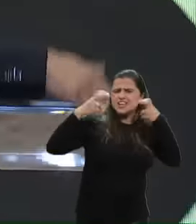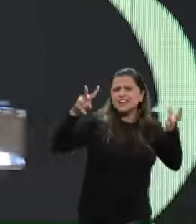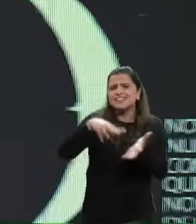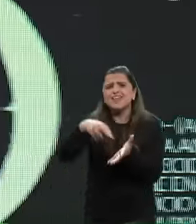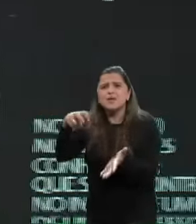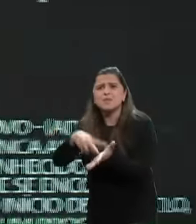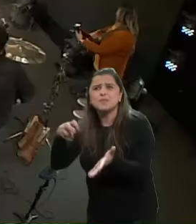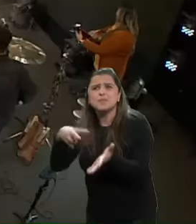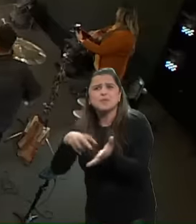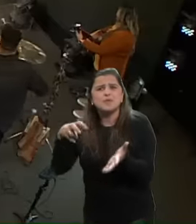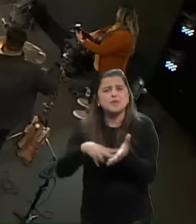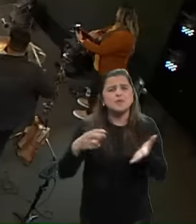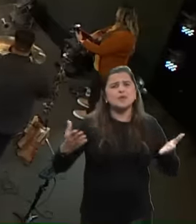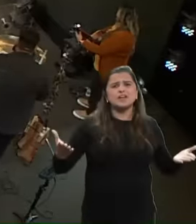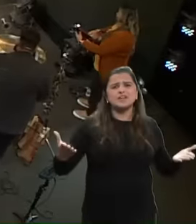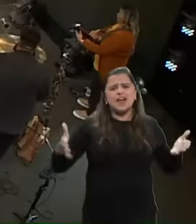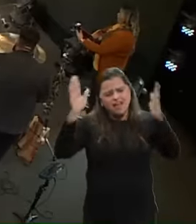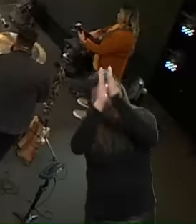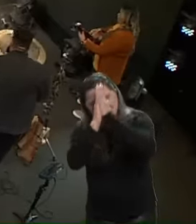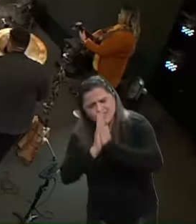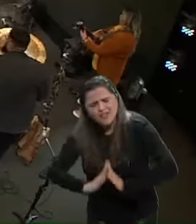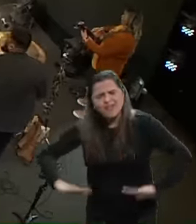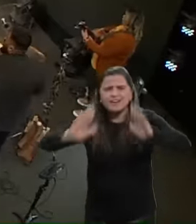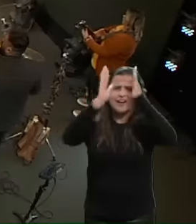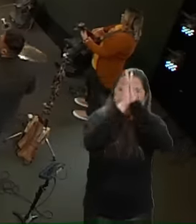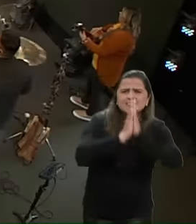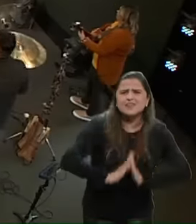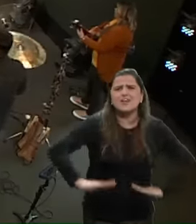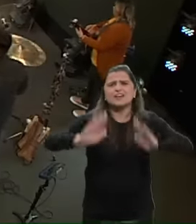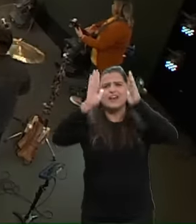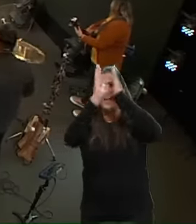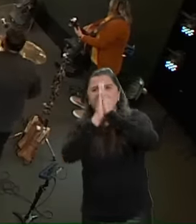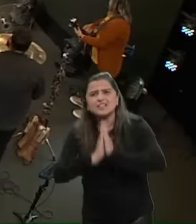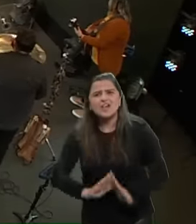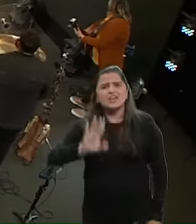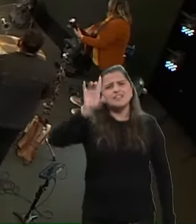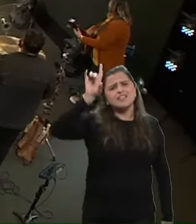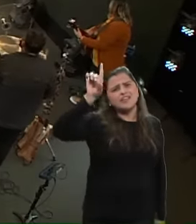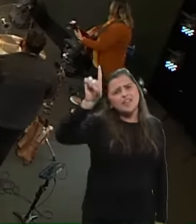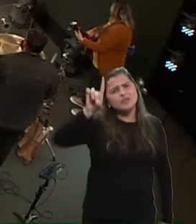está esperando en Dios adora, adora, adora.